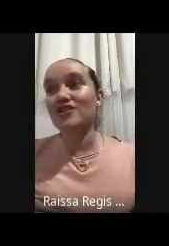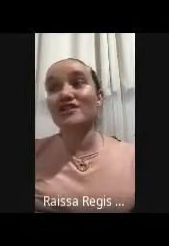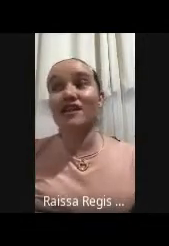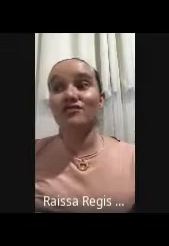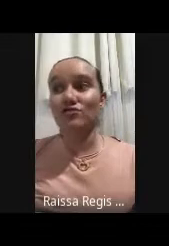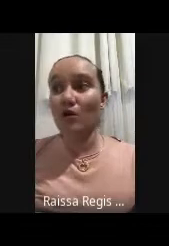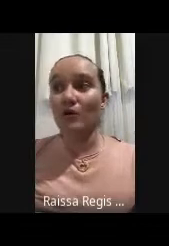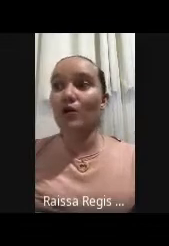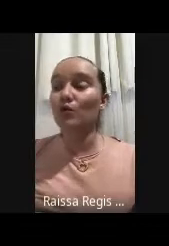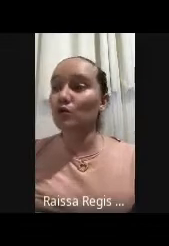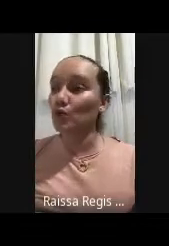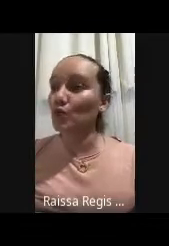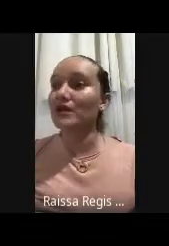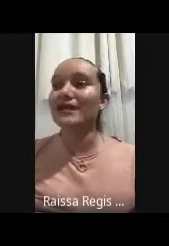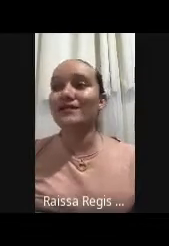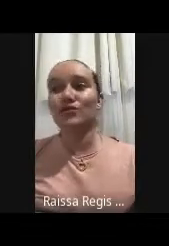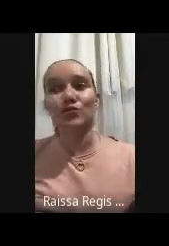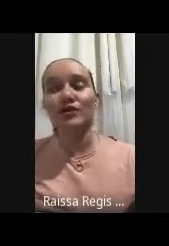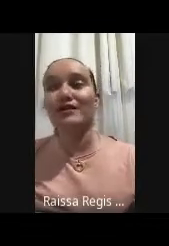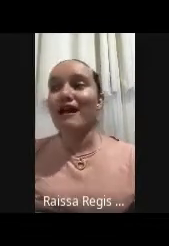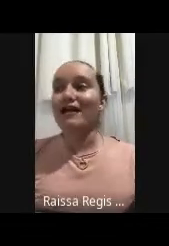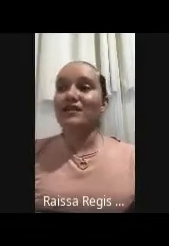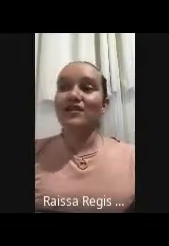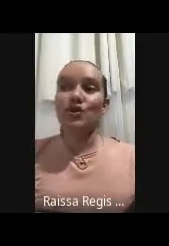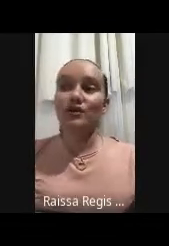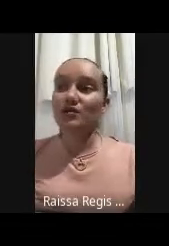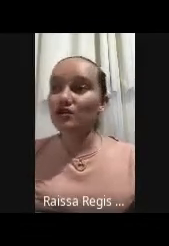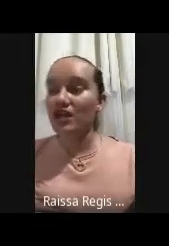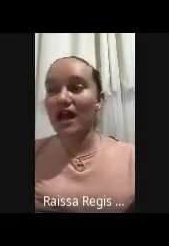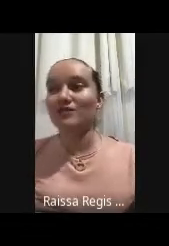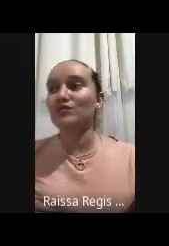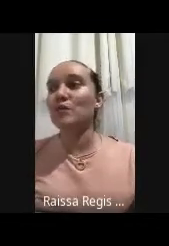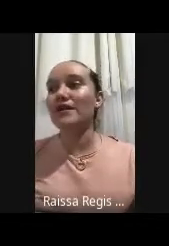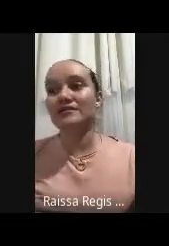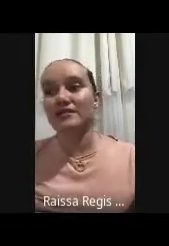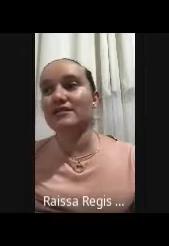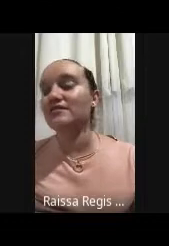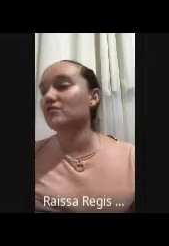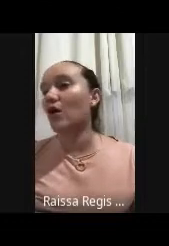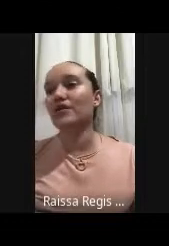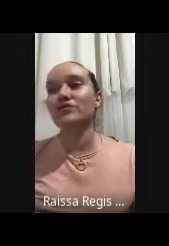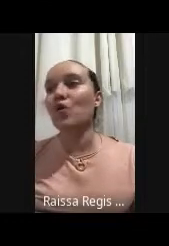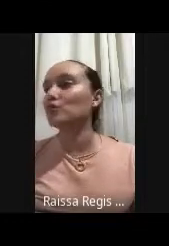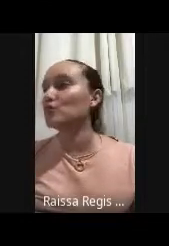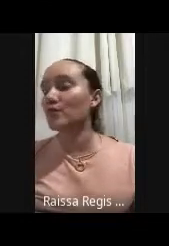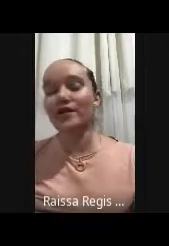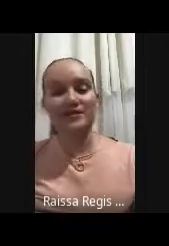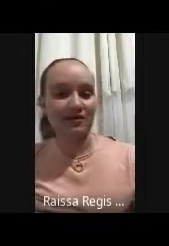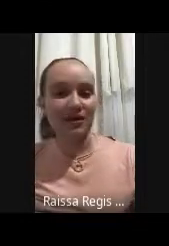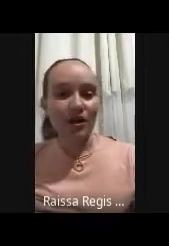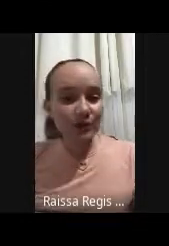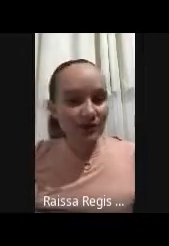sinais, registra a história, cultura, literatura, através de roteiros de teatros, poesias, histórias, contos,